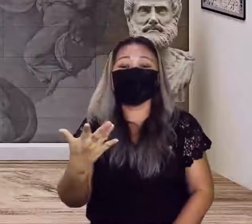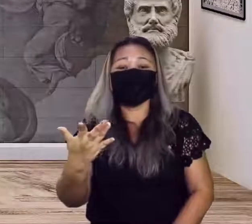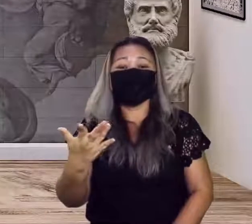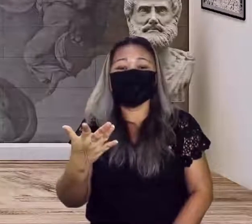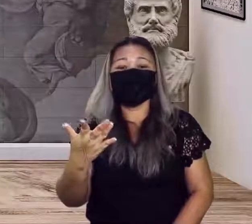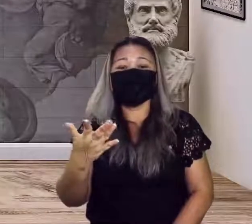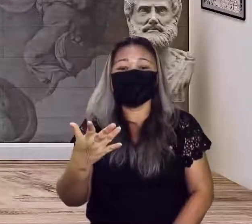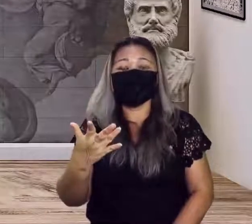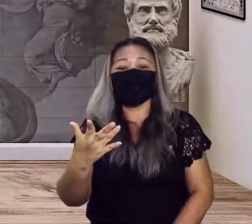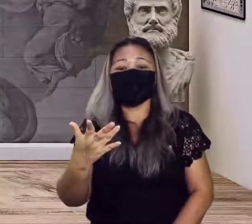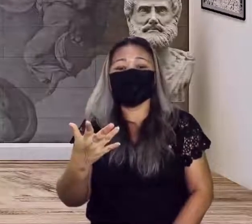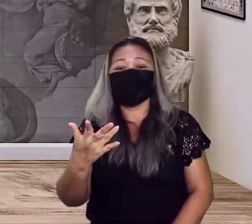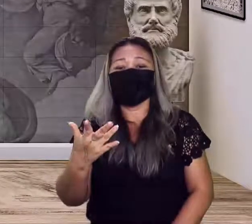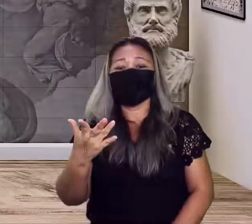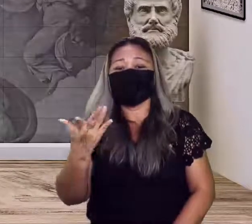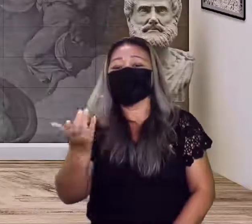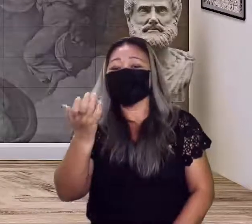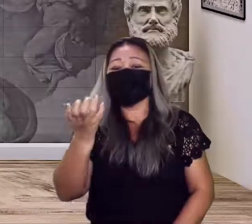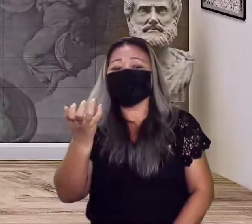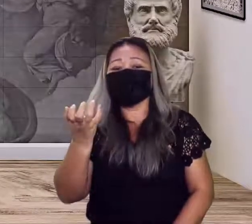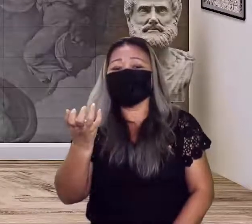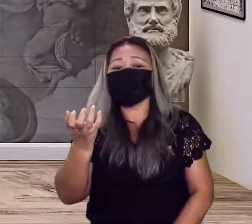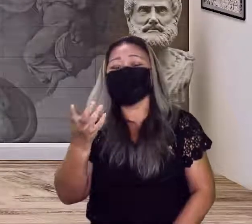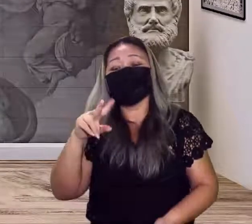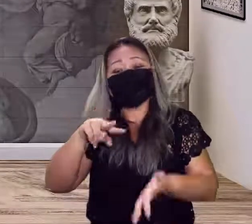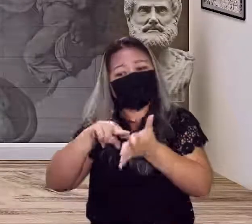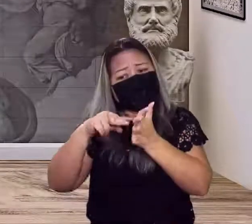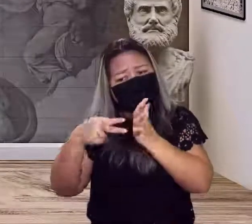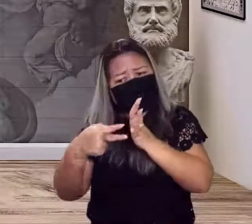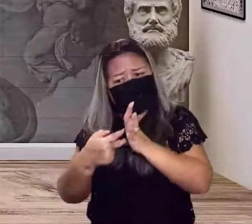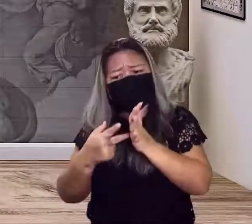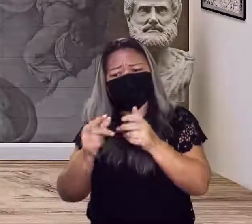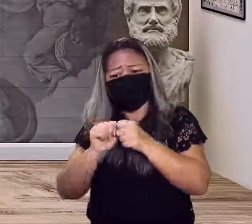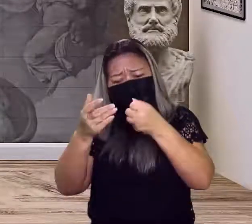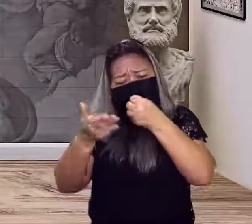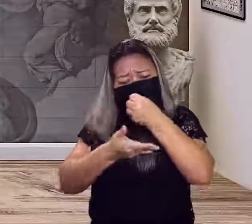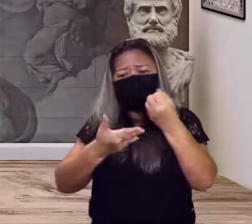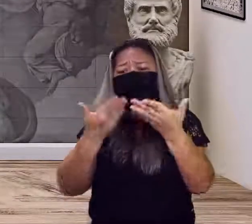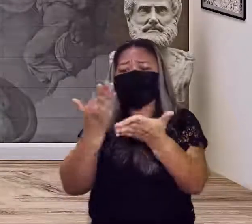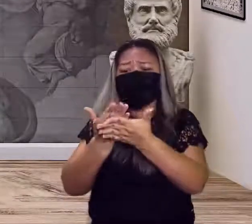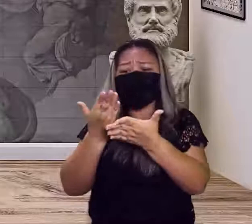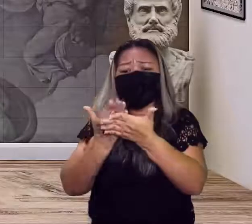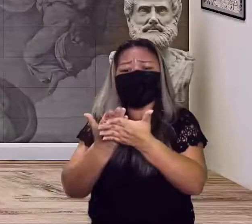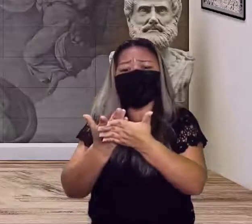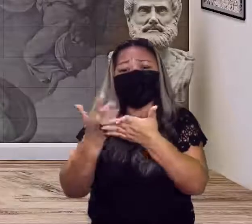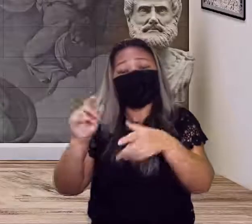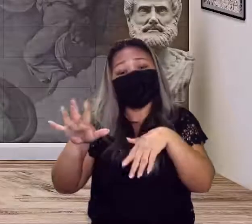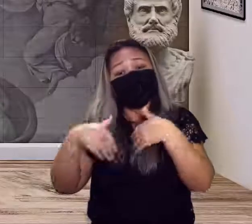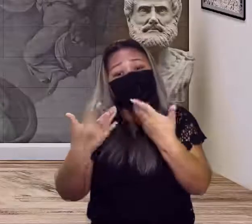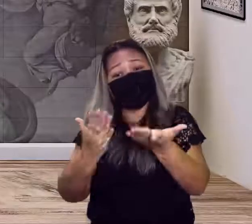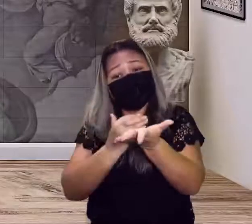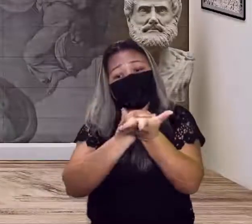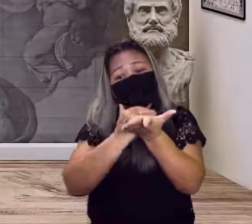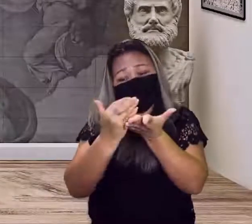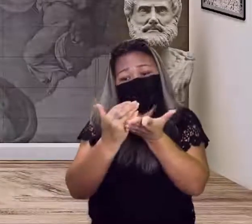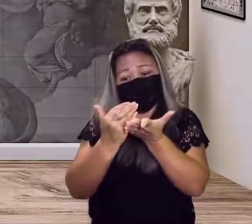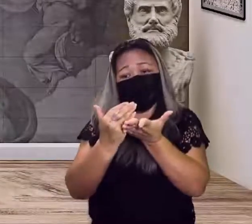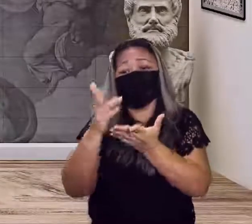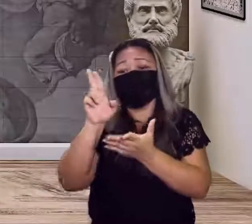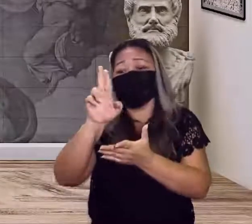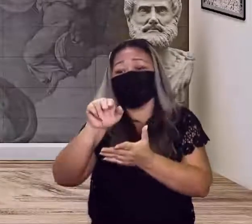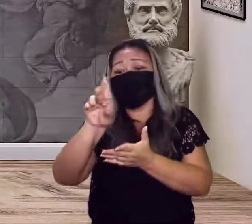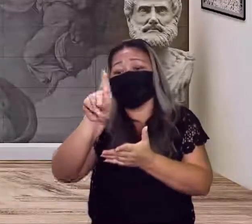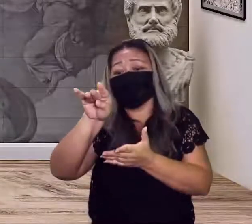Então, ela busca, né, o sentido do fundamento de estudá-la. Por isso que nós colocamos no início da nossa